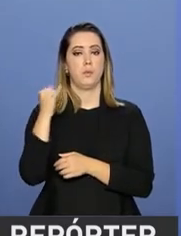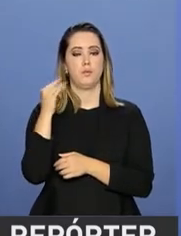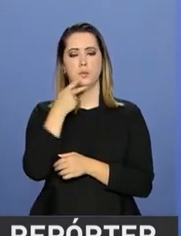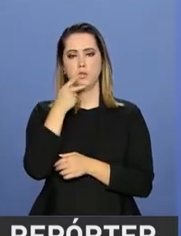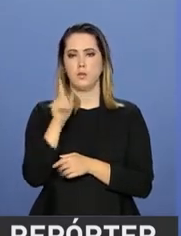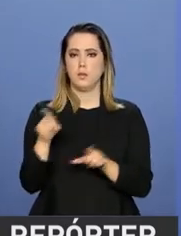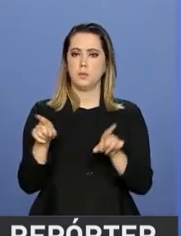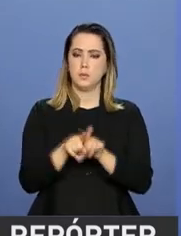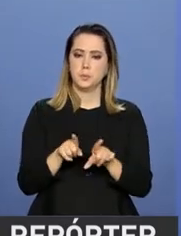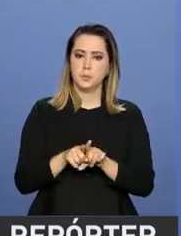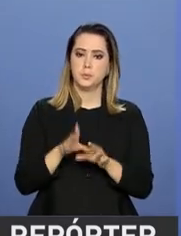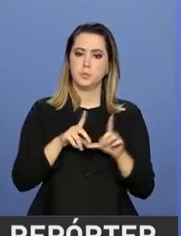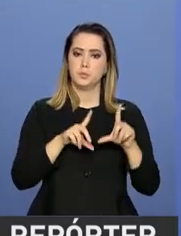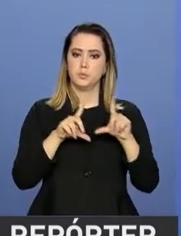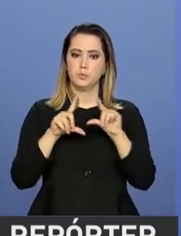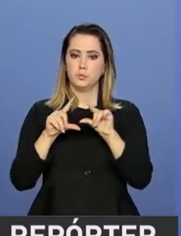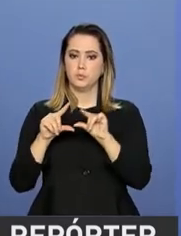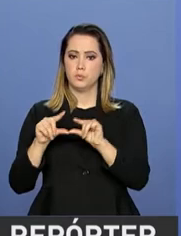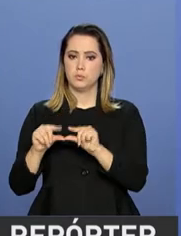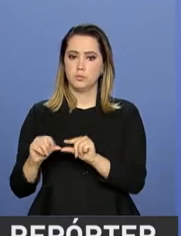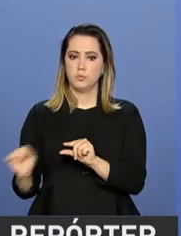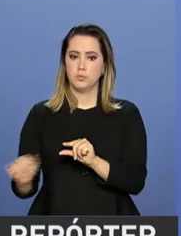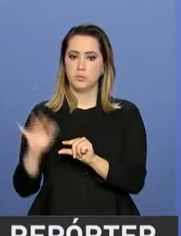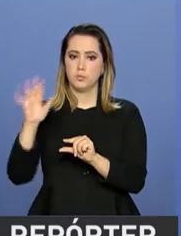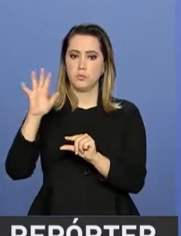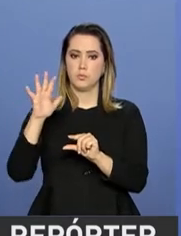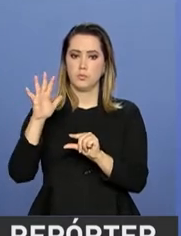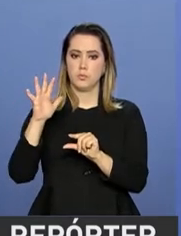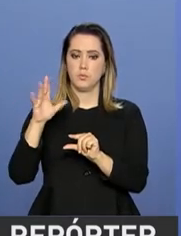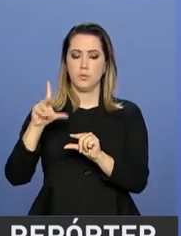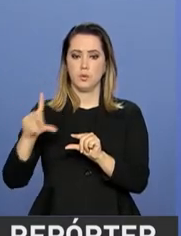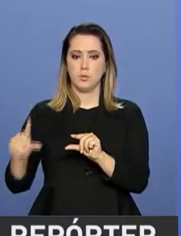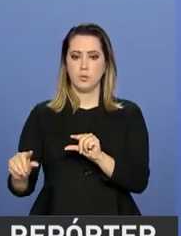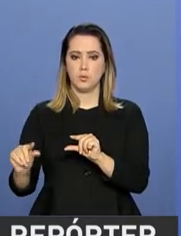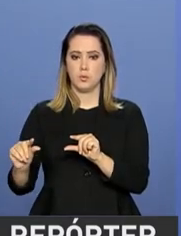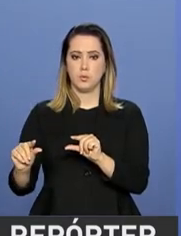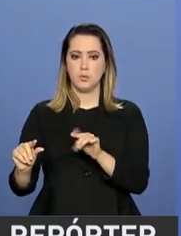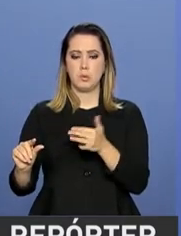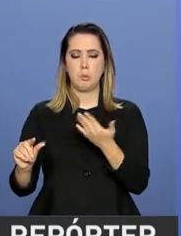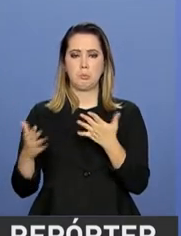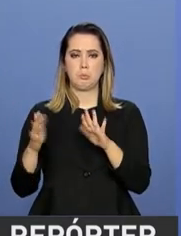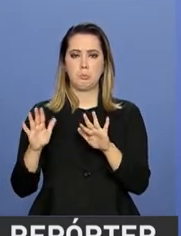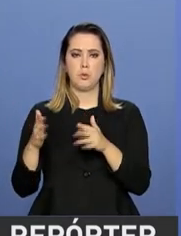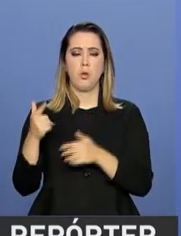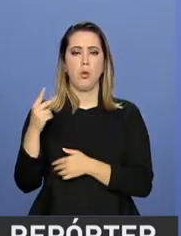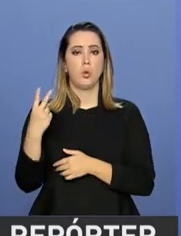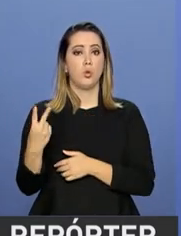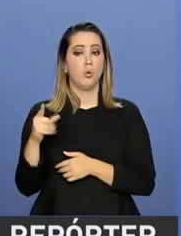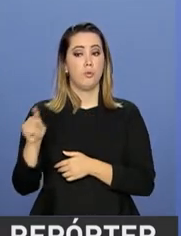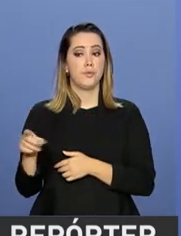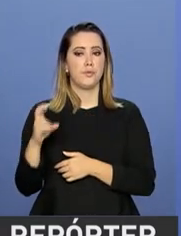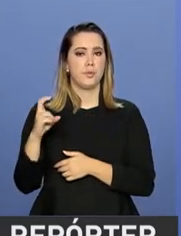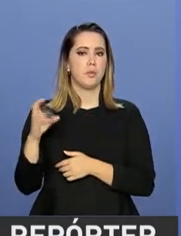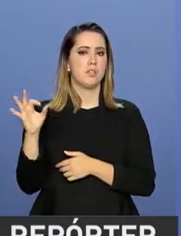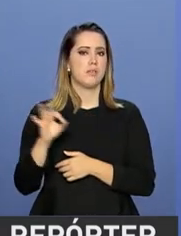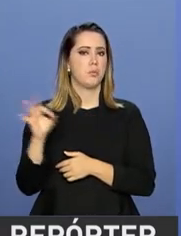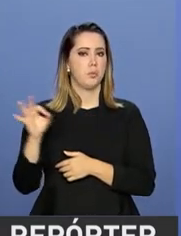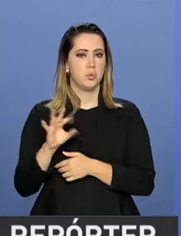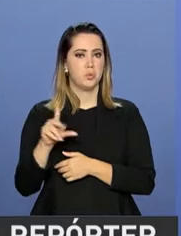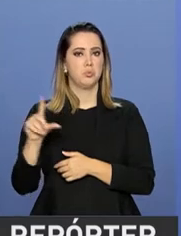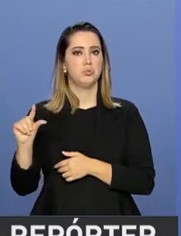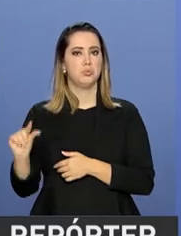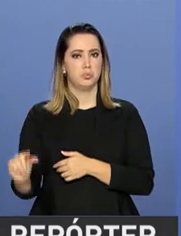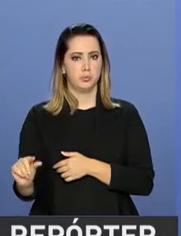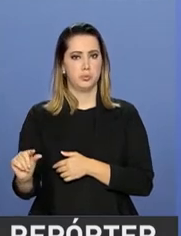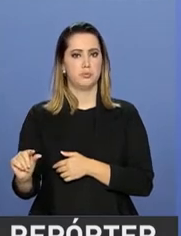a queda da inflação é que está a aproximadamente em dois e meio por cento com projeções para o ano